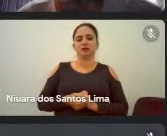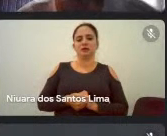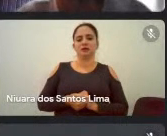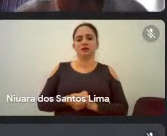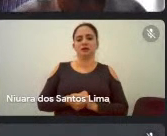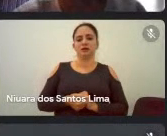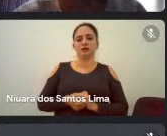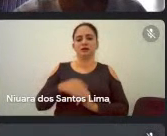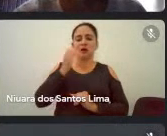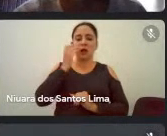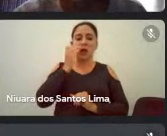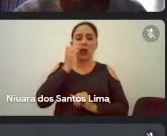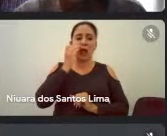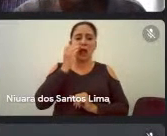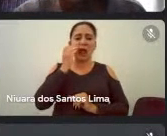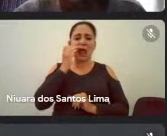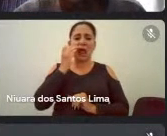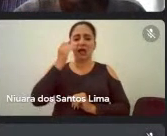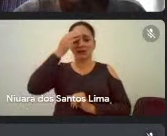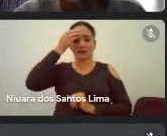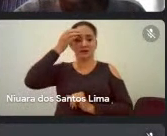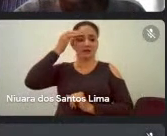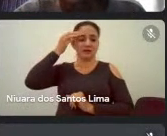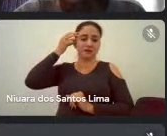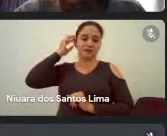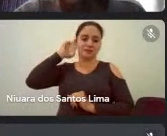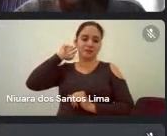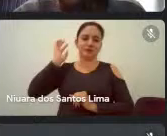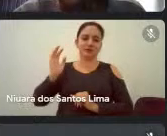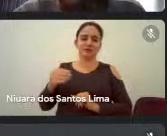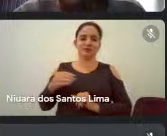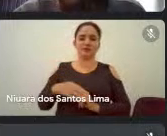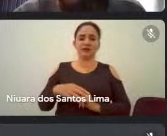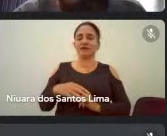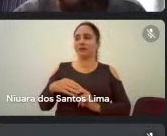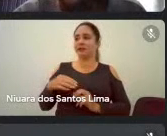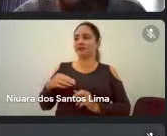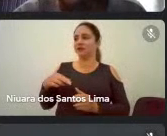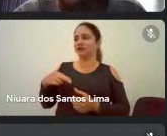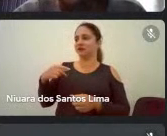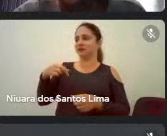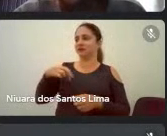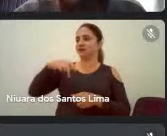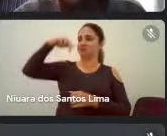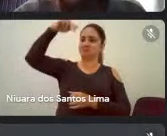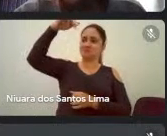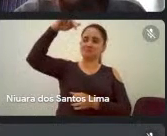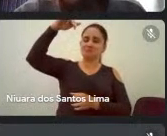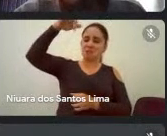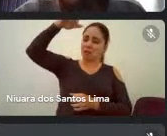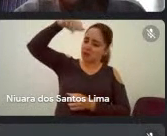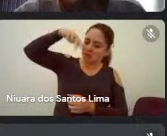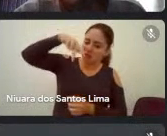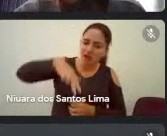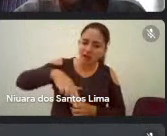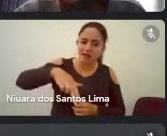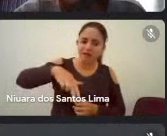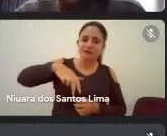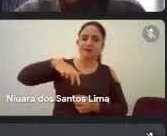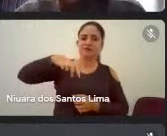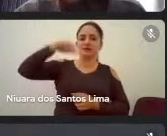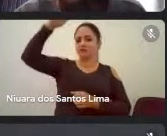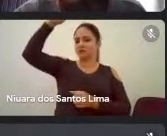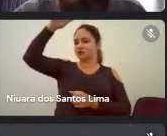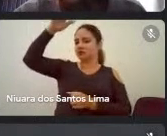tem a ver sapatinha subindo a ribeira e descendo a ribeira? Quem contar mais e saber... Quem souber mais, contar melhor? Eu não sei. Nós